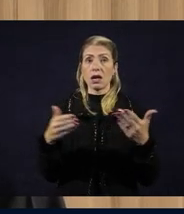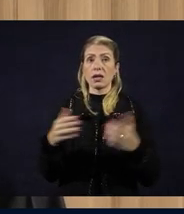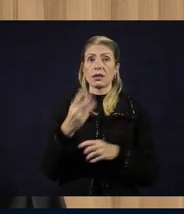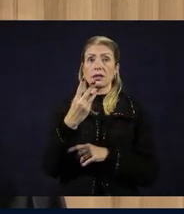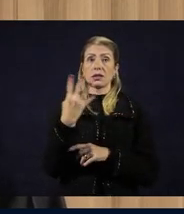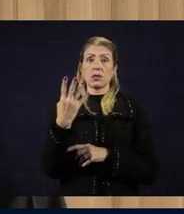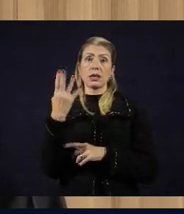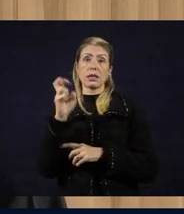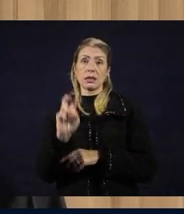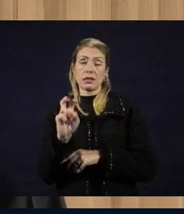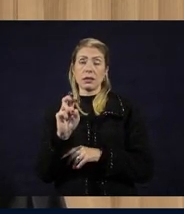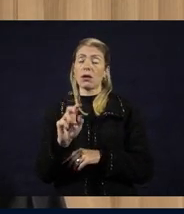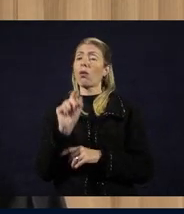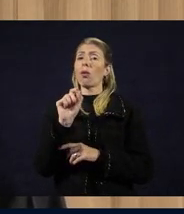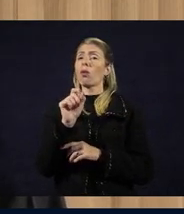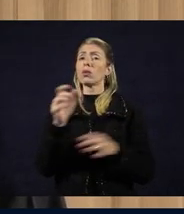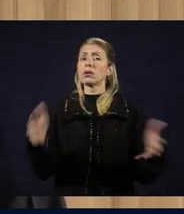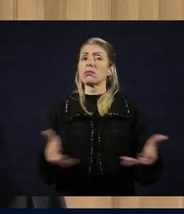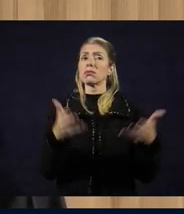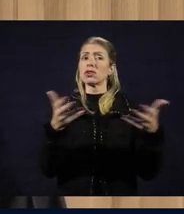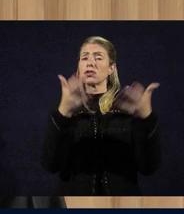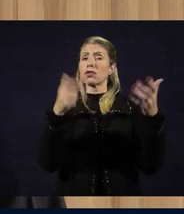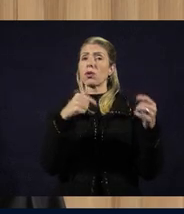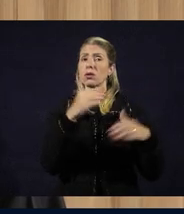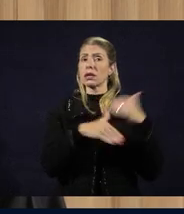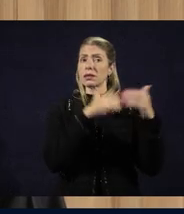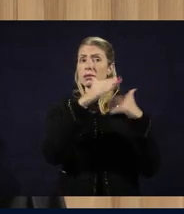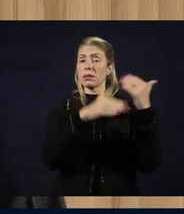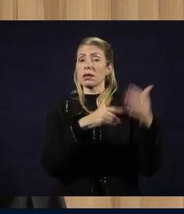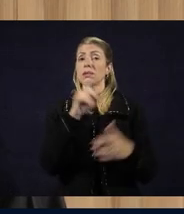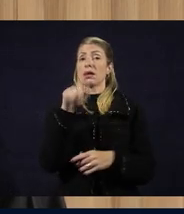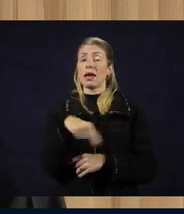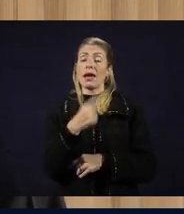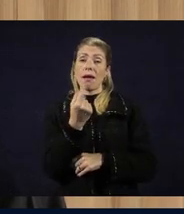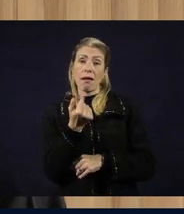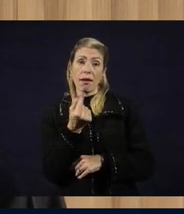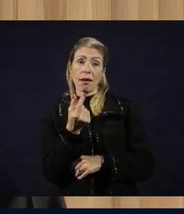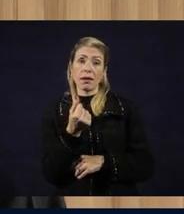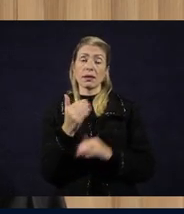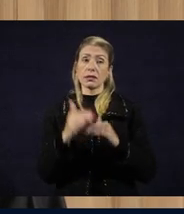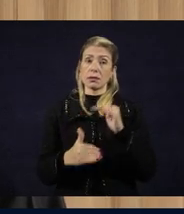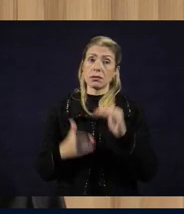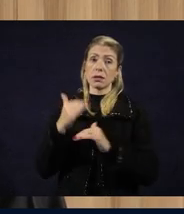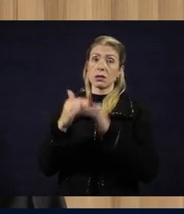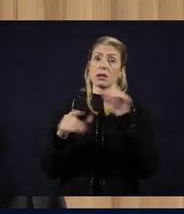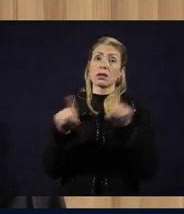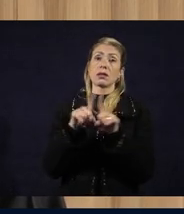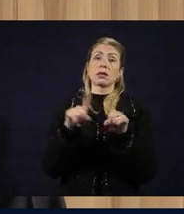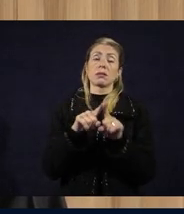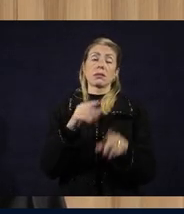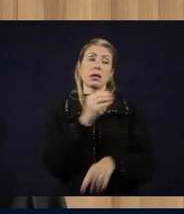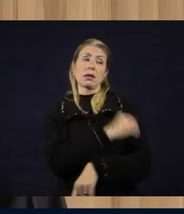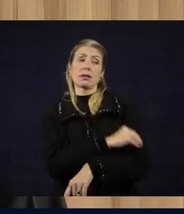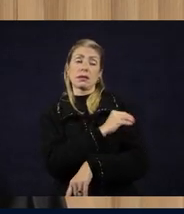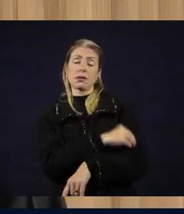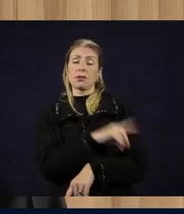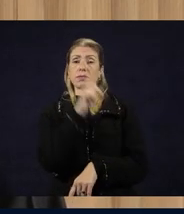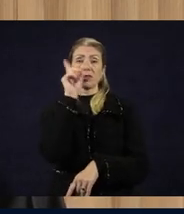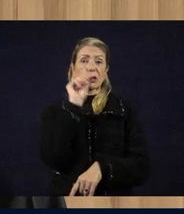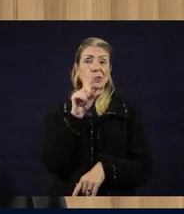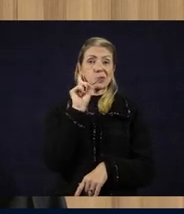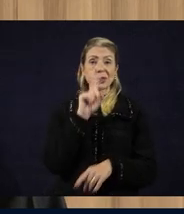aumento foi comentado agora né uma renda demanda por etanol nos Estados Unidos aumentou o consumo de milho